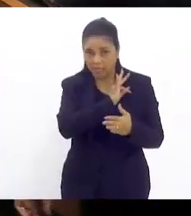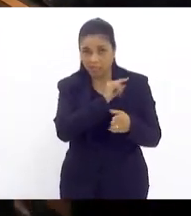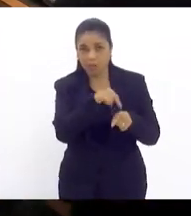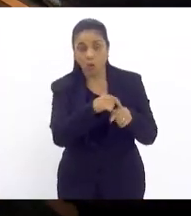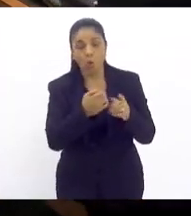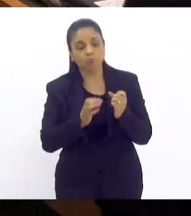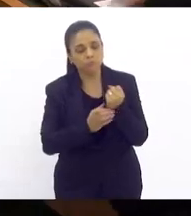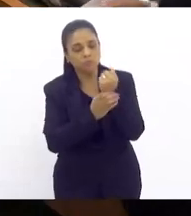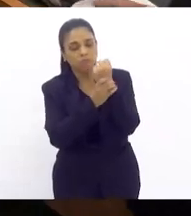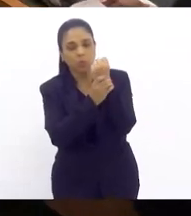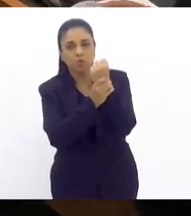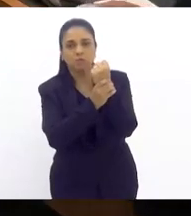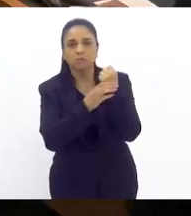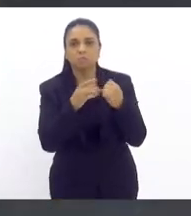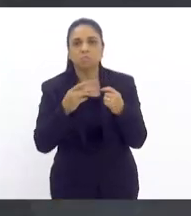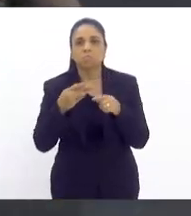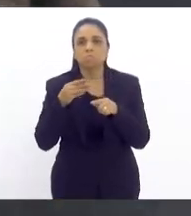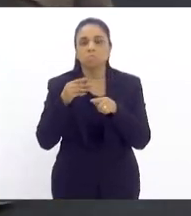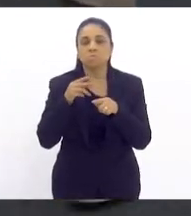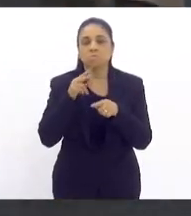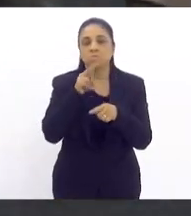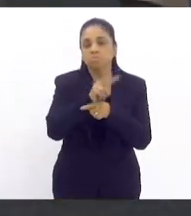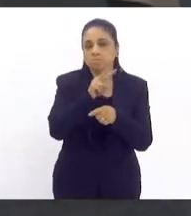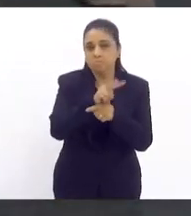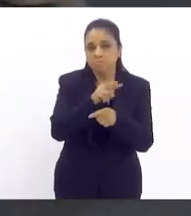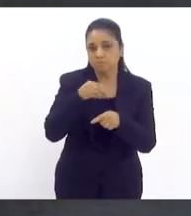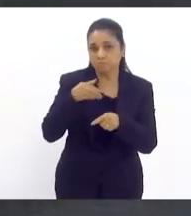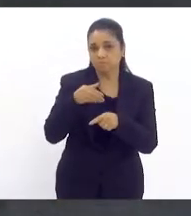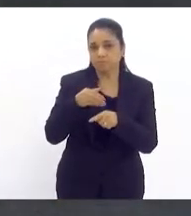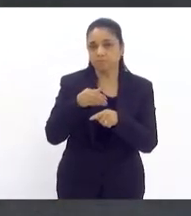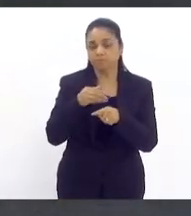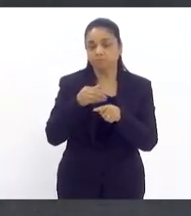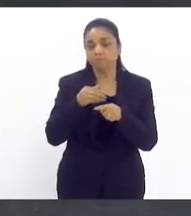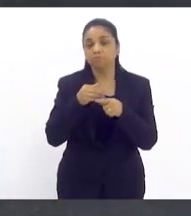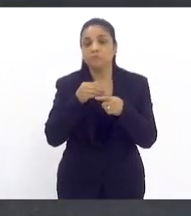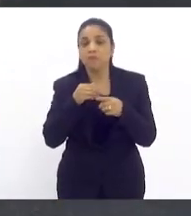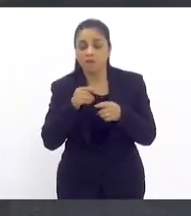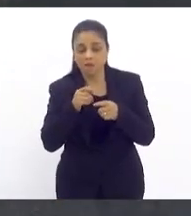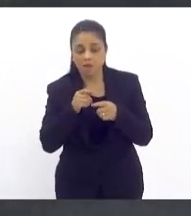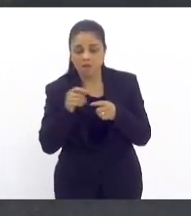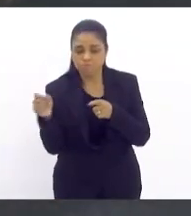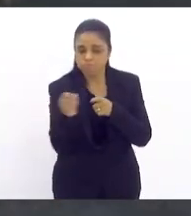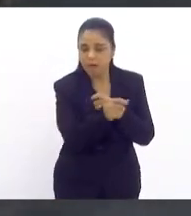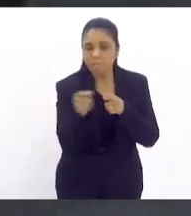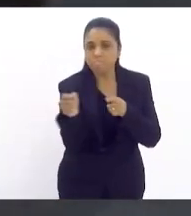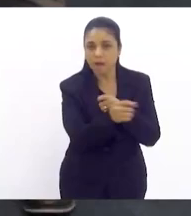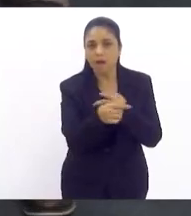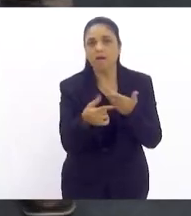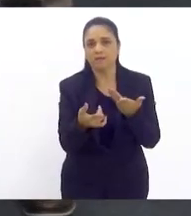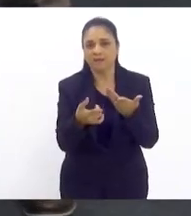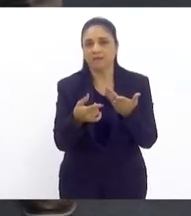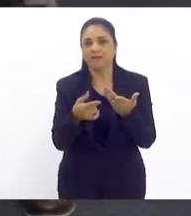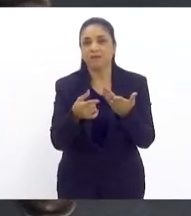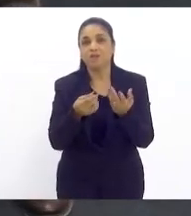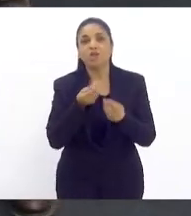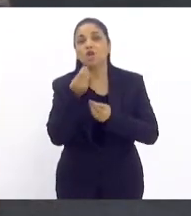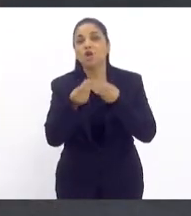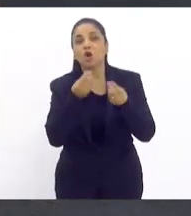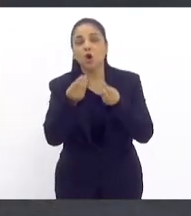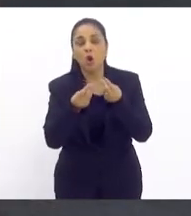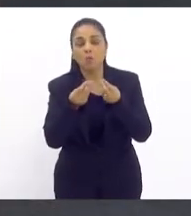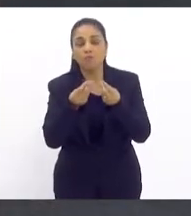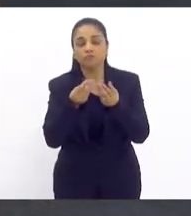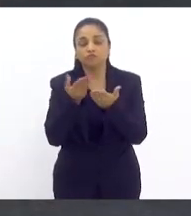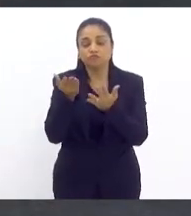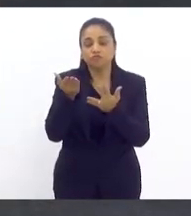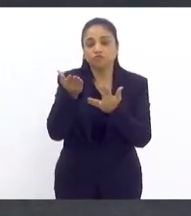presente por exemplo Então tem que dizer qual é a fonte como é dividido entre os deputados